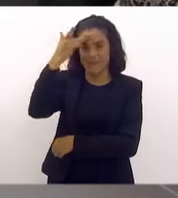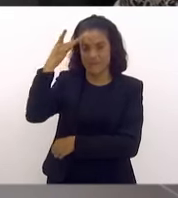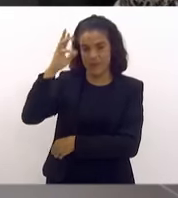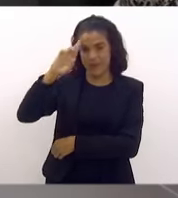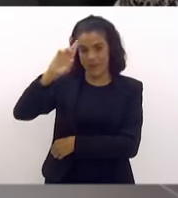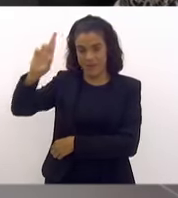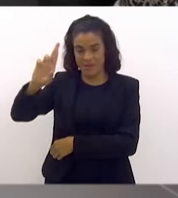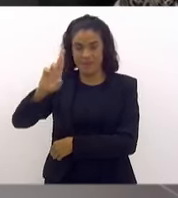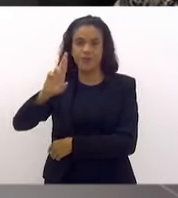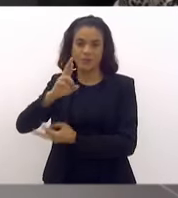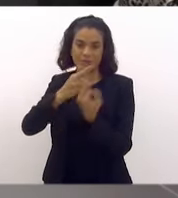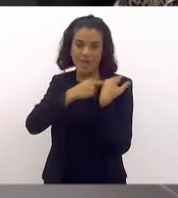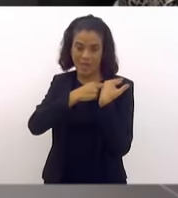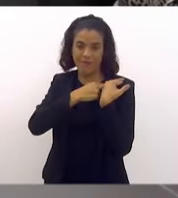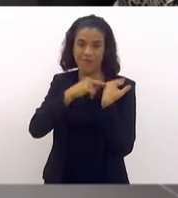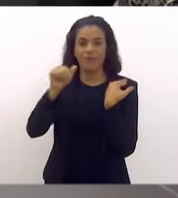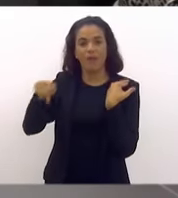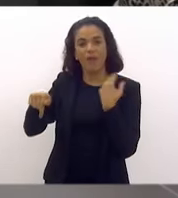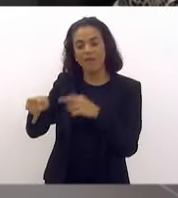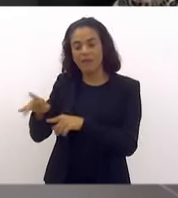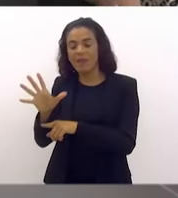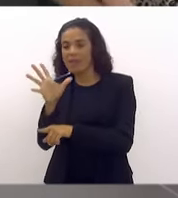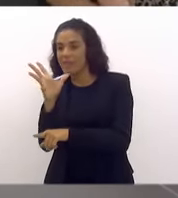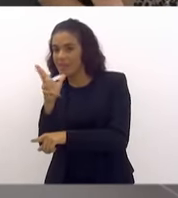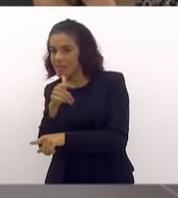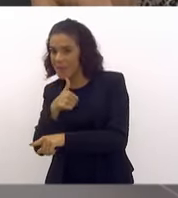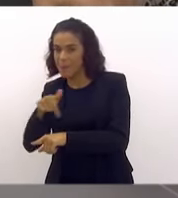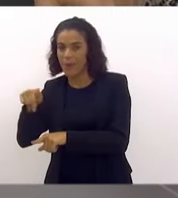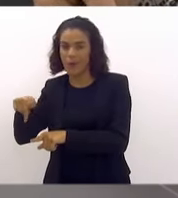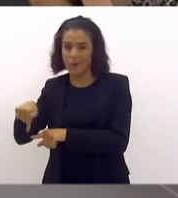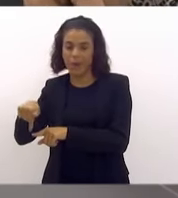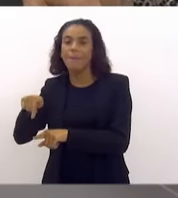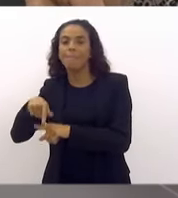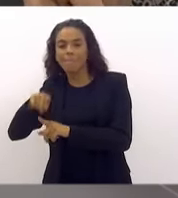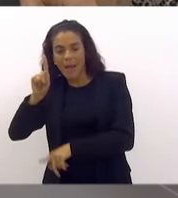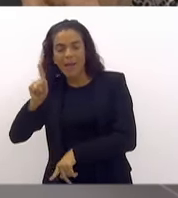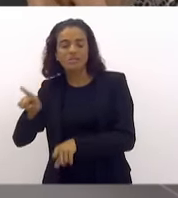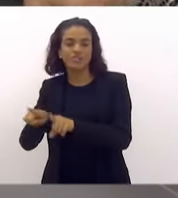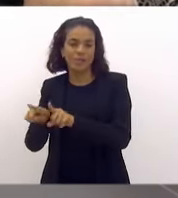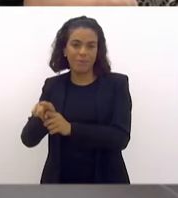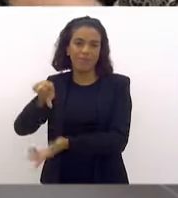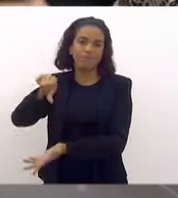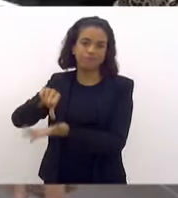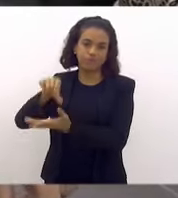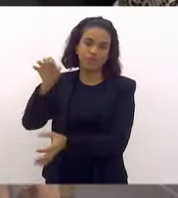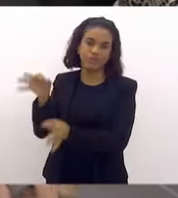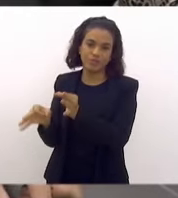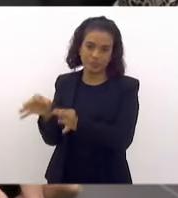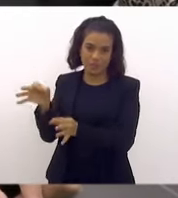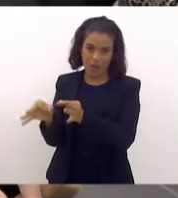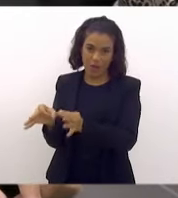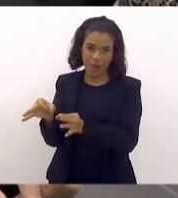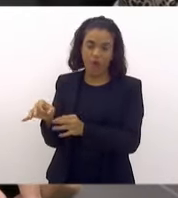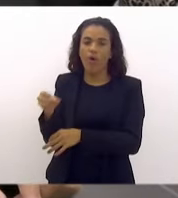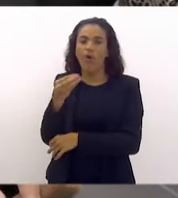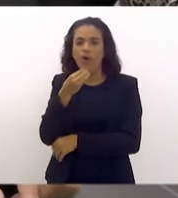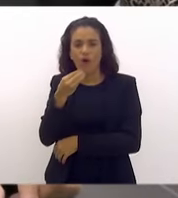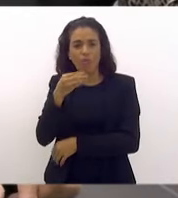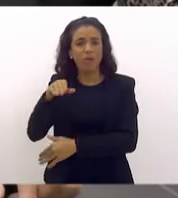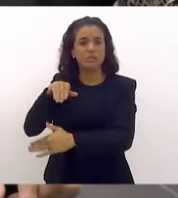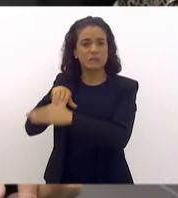inquérito ele percorrendo um caminho mais longo ele vai também desaguar em uma das varas criminais da capital obviamente ele também pode ser